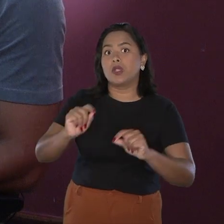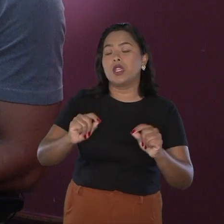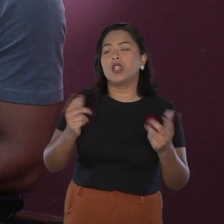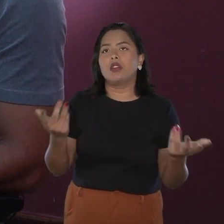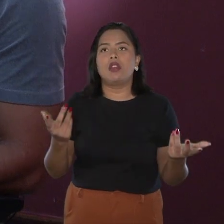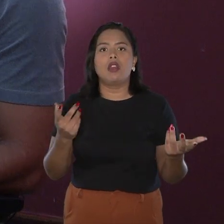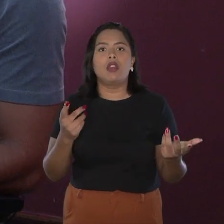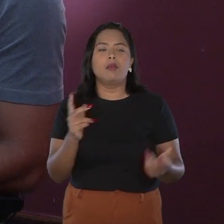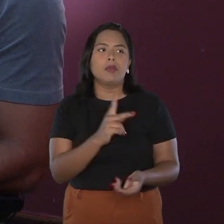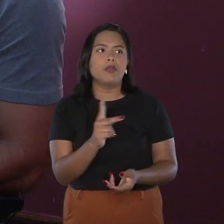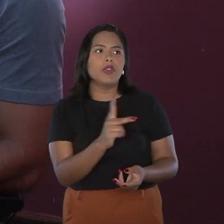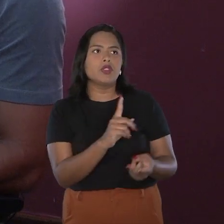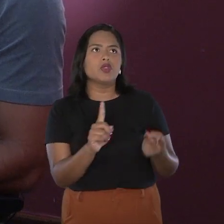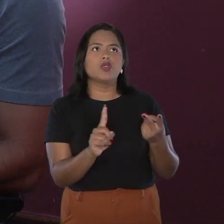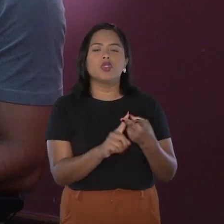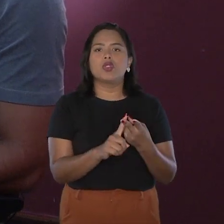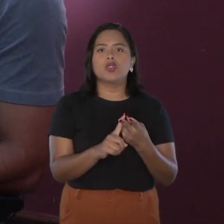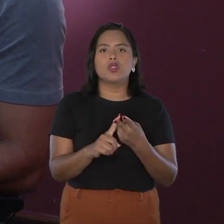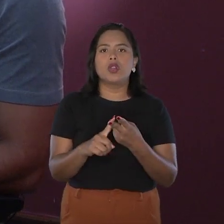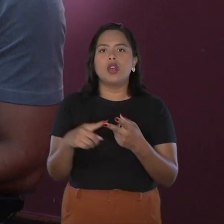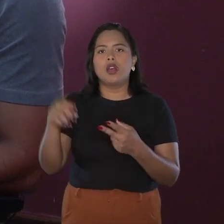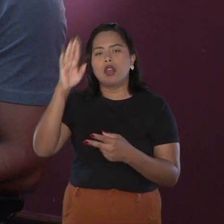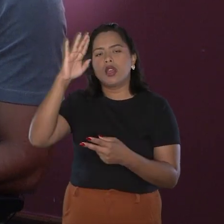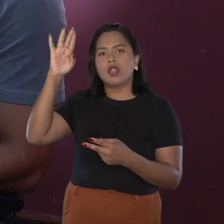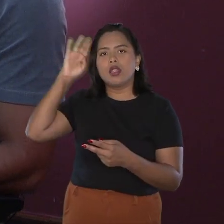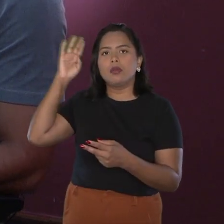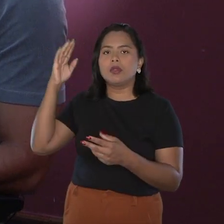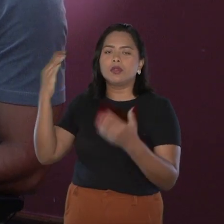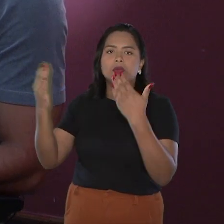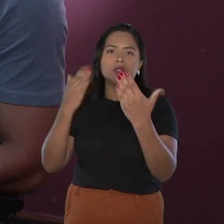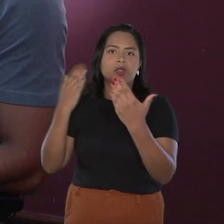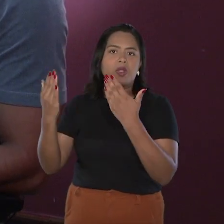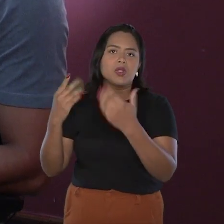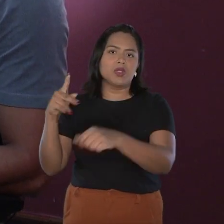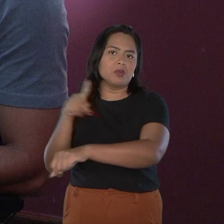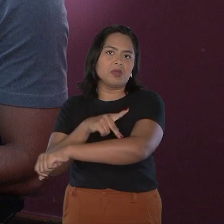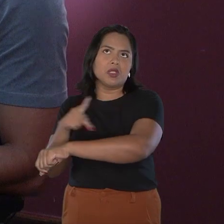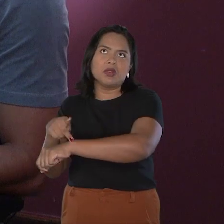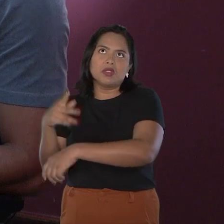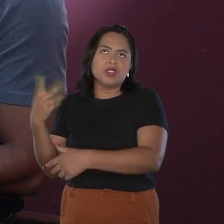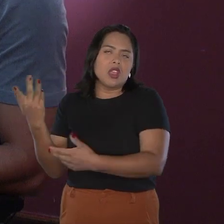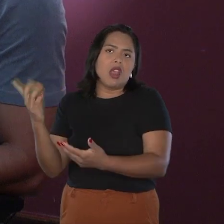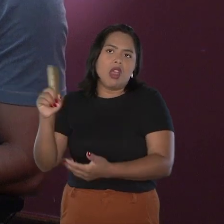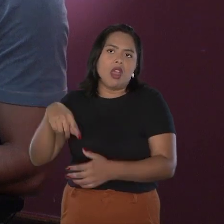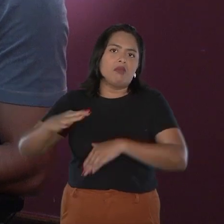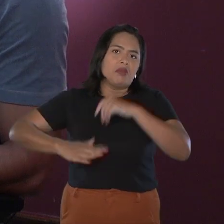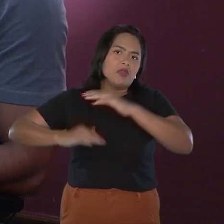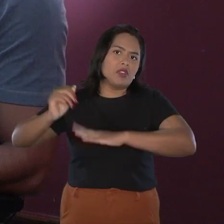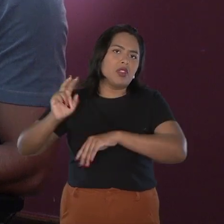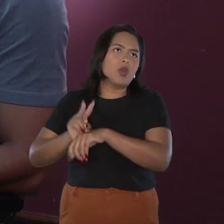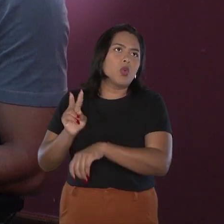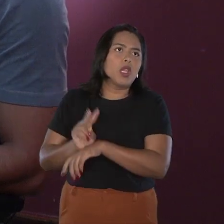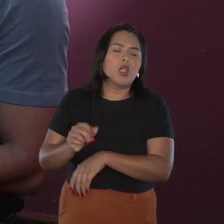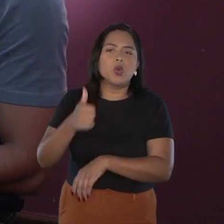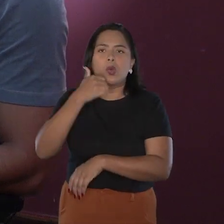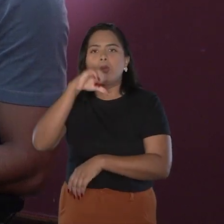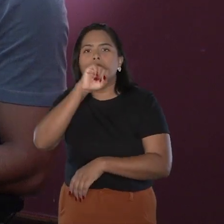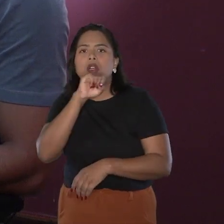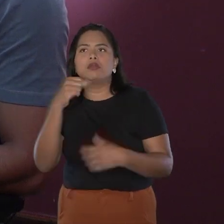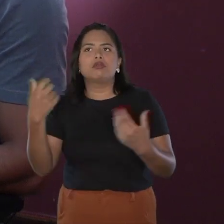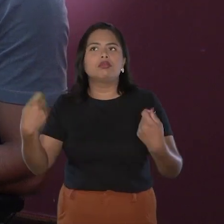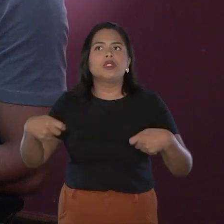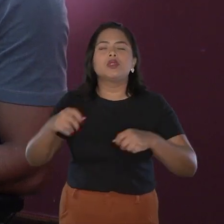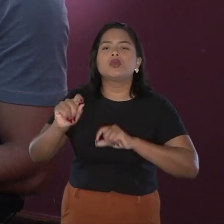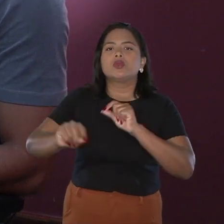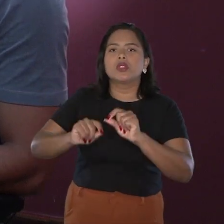vão se inscrever é professor é estudante de Psicologia estudante de pedagogia é cuidador é mãe o que que essas pessoas estão precisando para esses